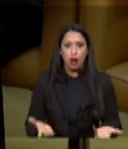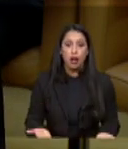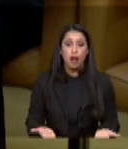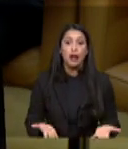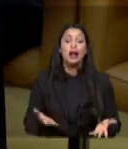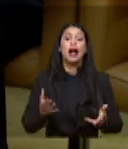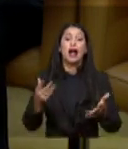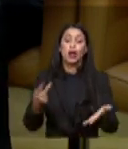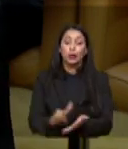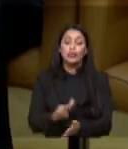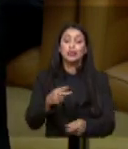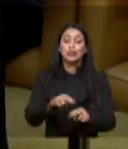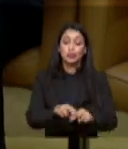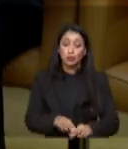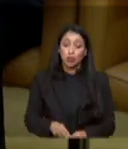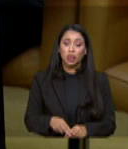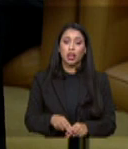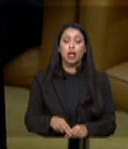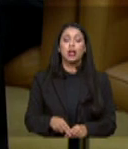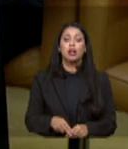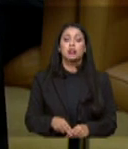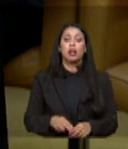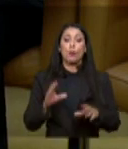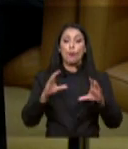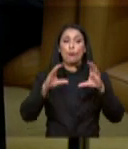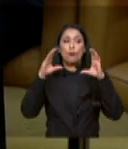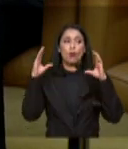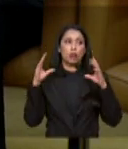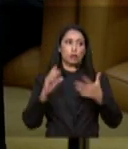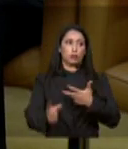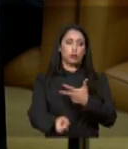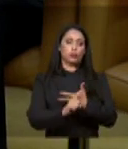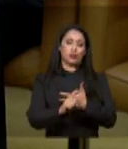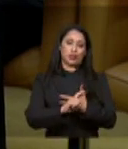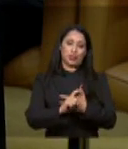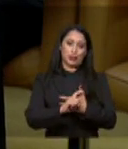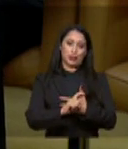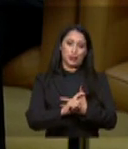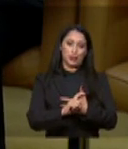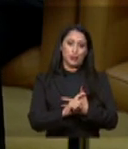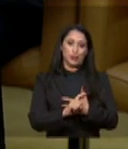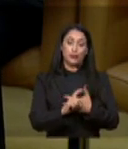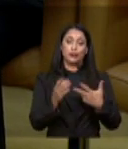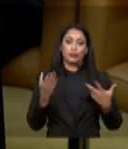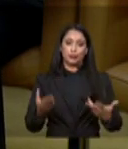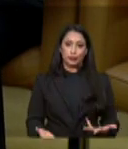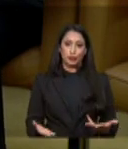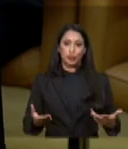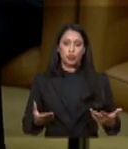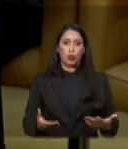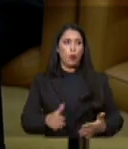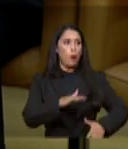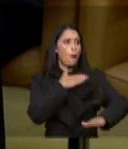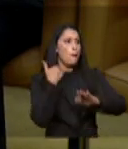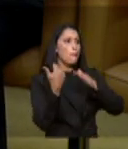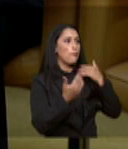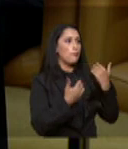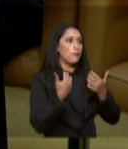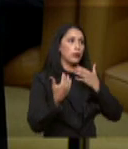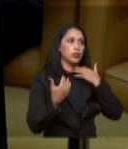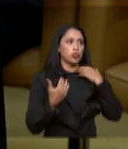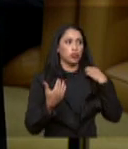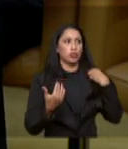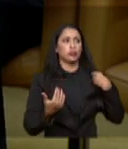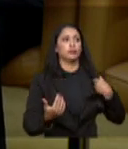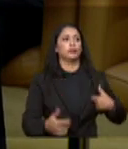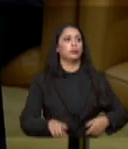omissões do Poder Executivo Federal, como tem relação igualmente ao aumento de casos de conflitos e mortes no campo, um